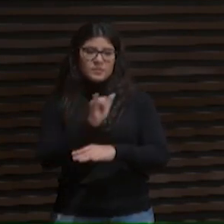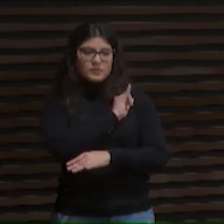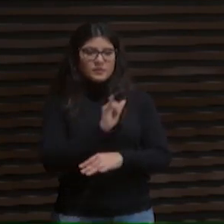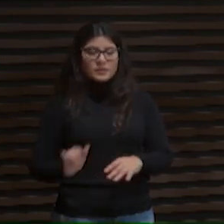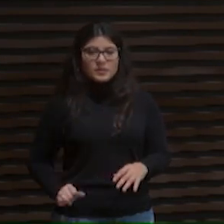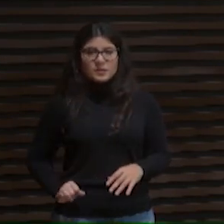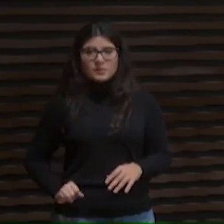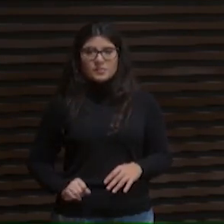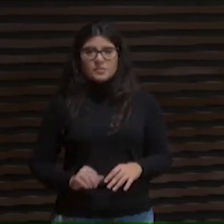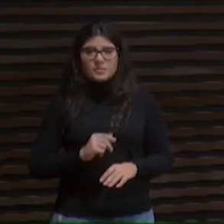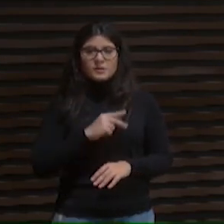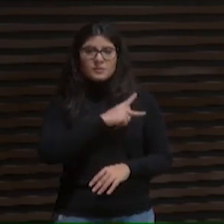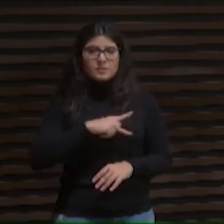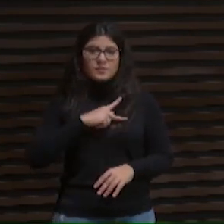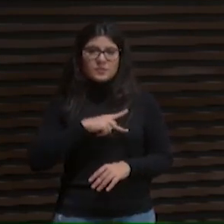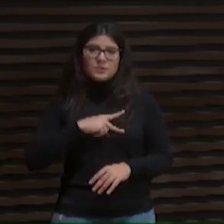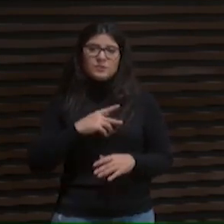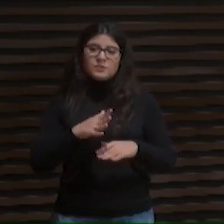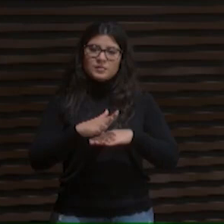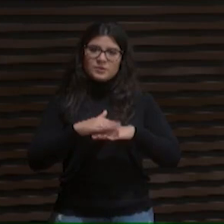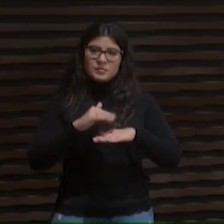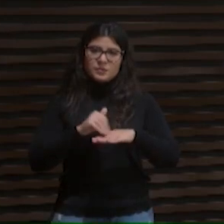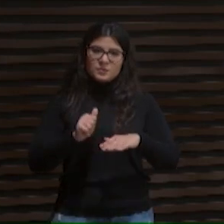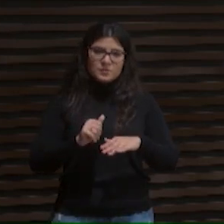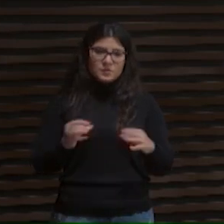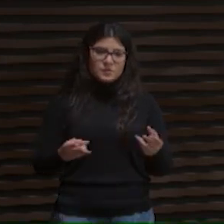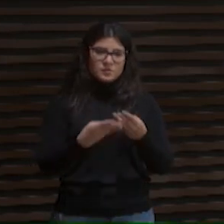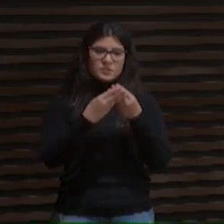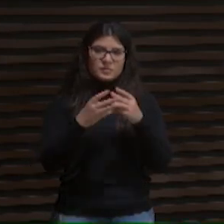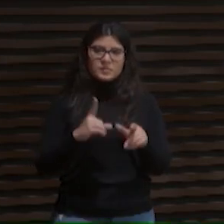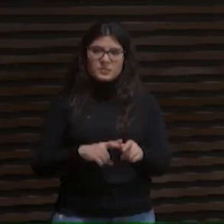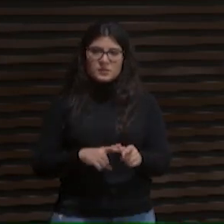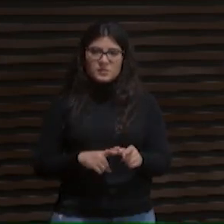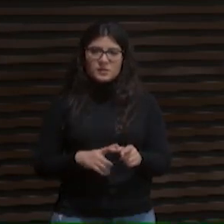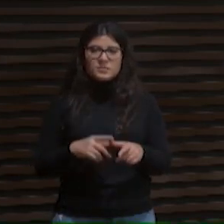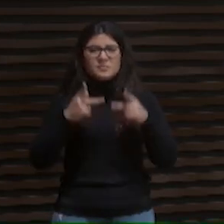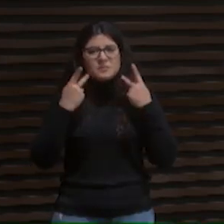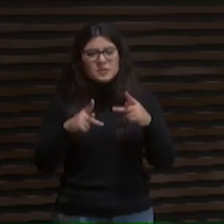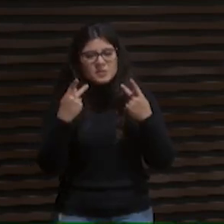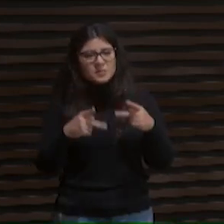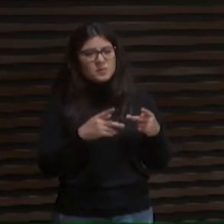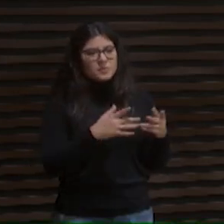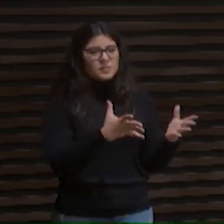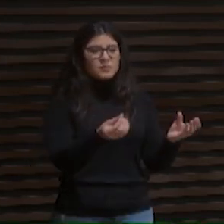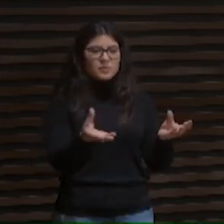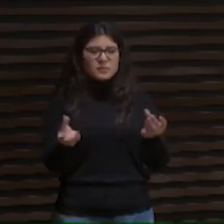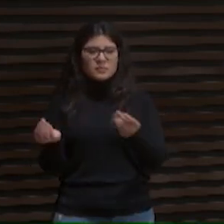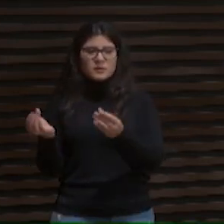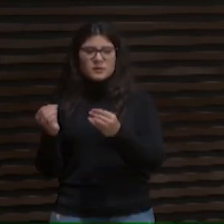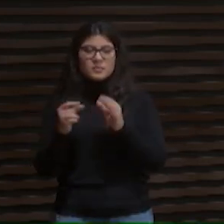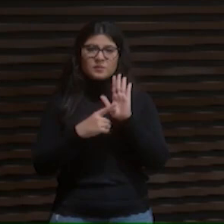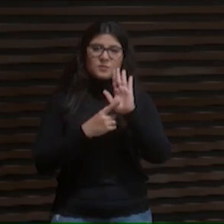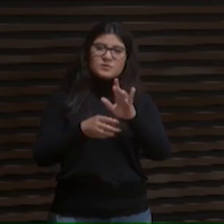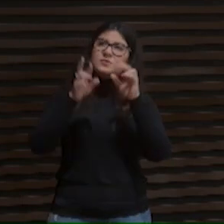da cidade, de modo que em sua residência pregou para um grande número de pessoas. Expôs sobre o